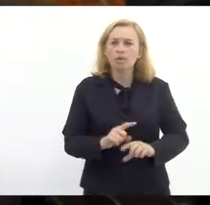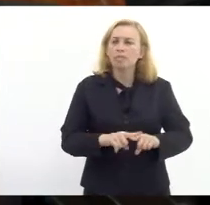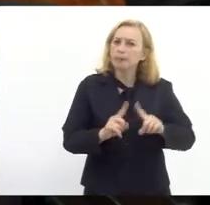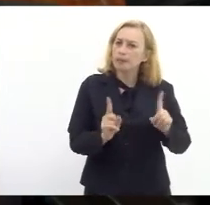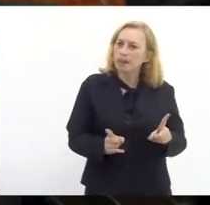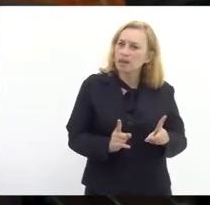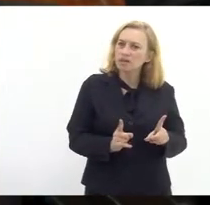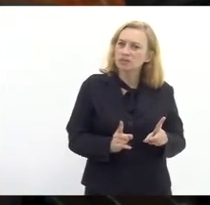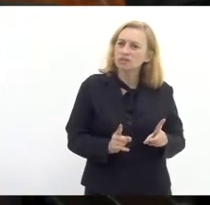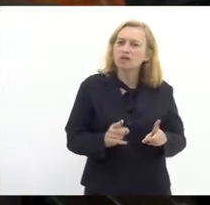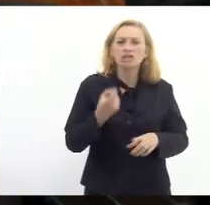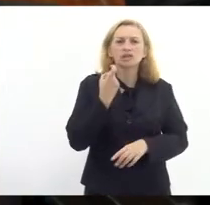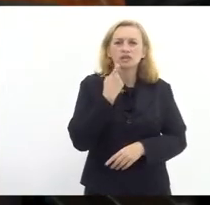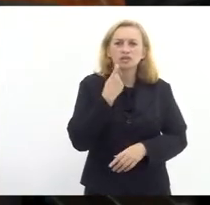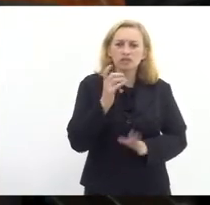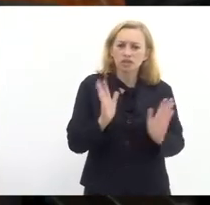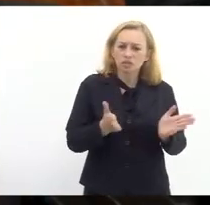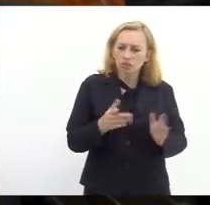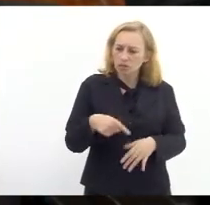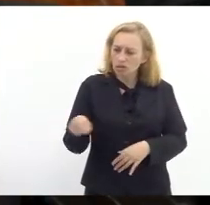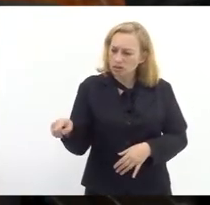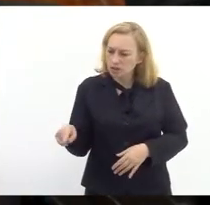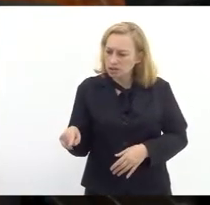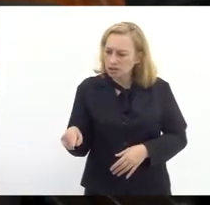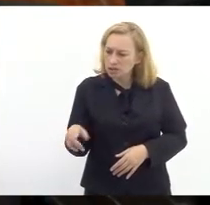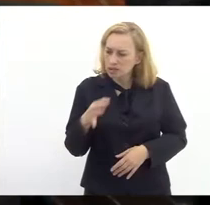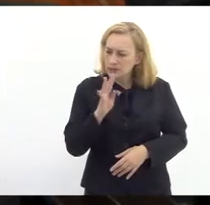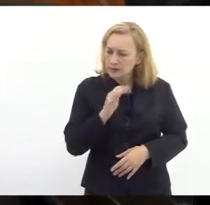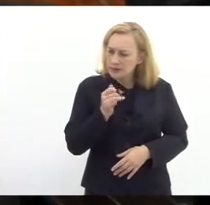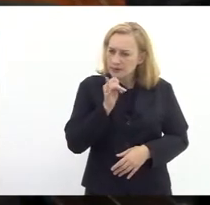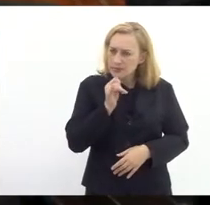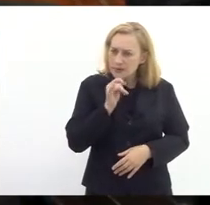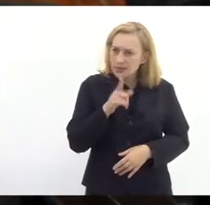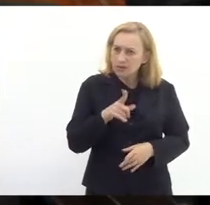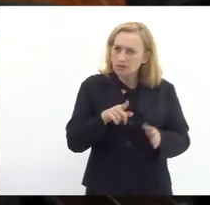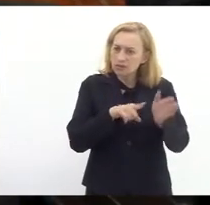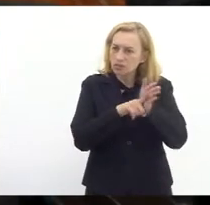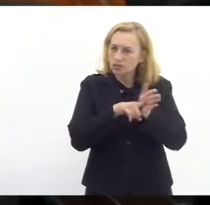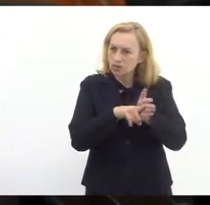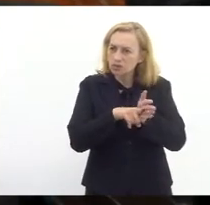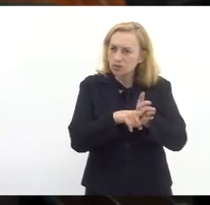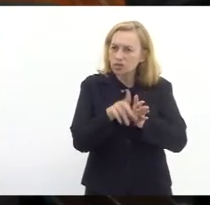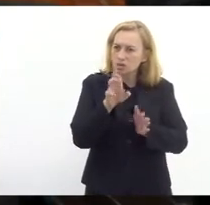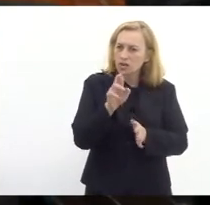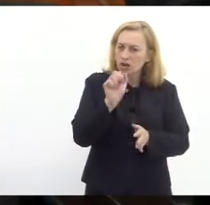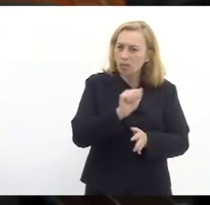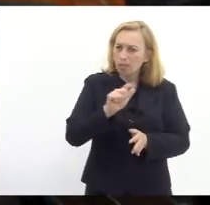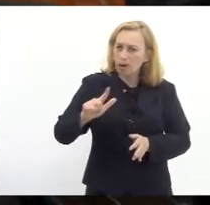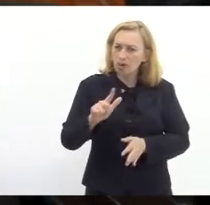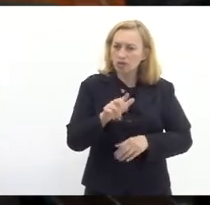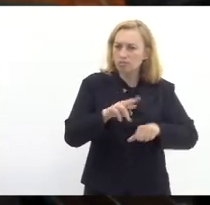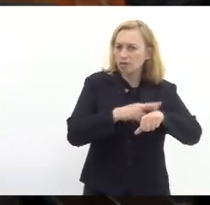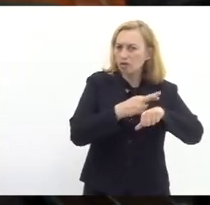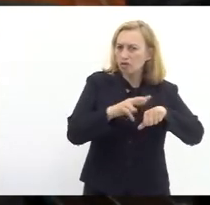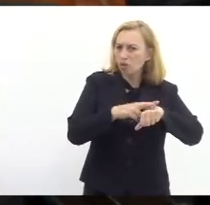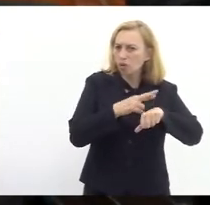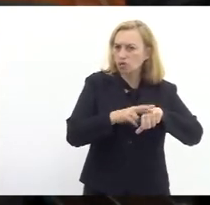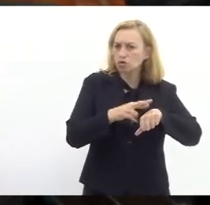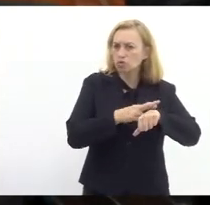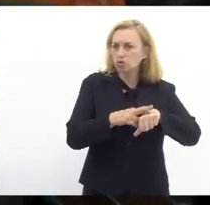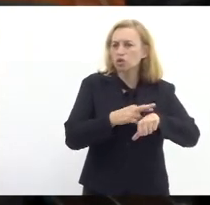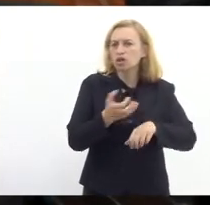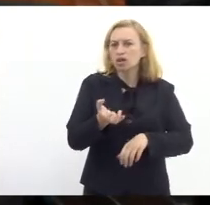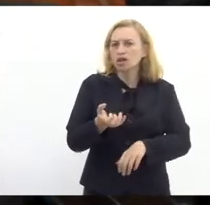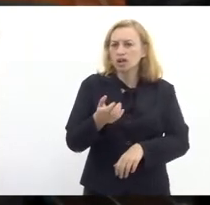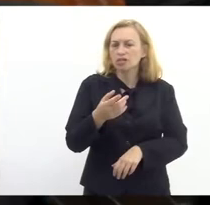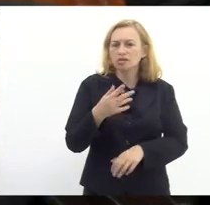mas... Na sexta-feira agora, por exemplo, a gente fez uma vistoria no ramal de Belfor Roxo e quero aqui